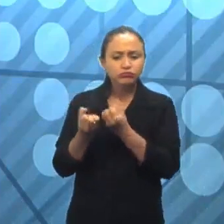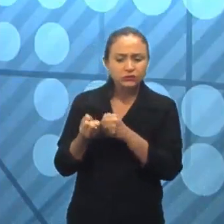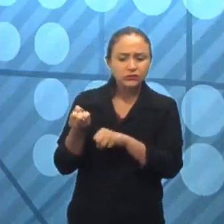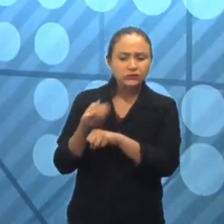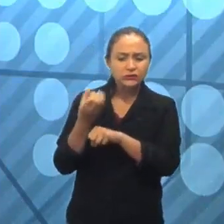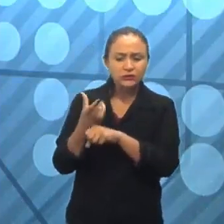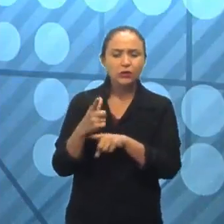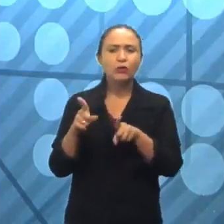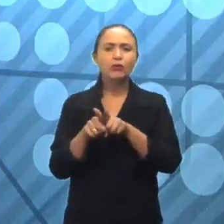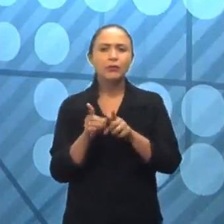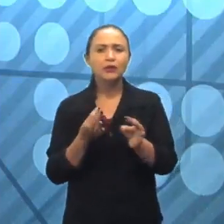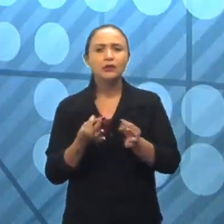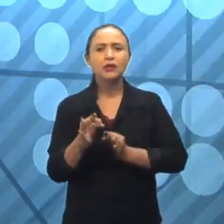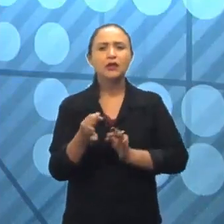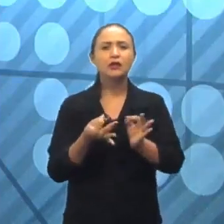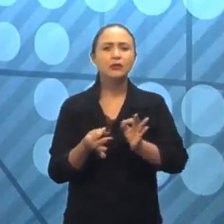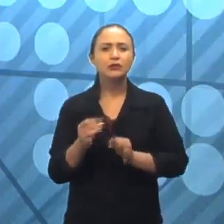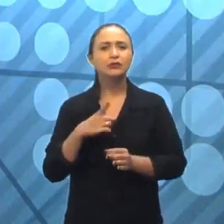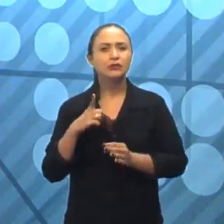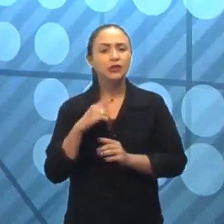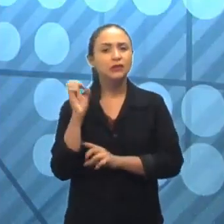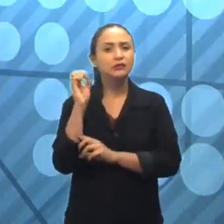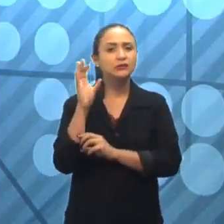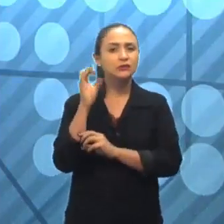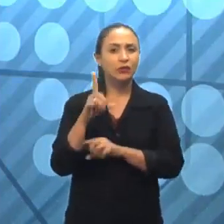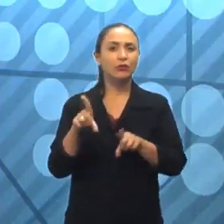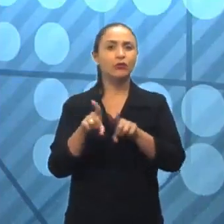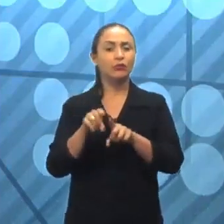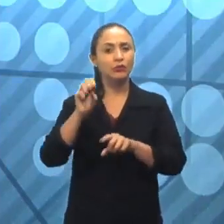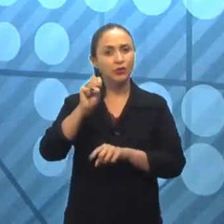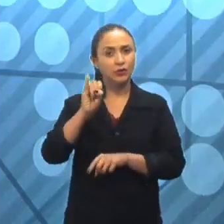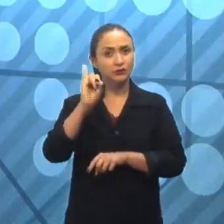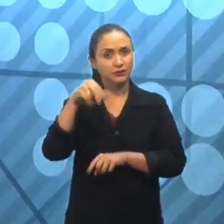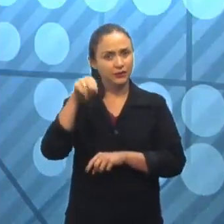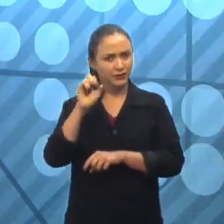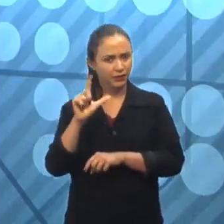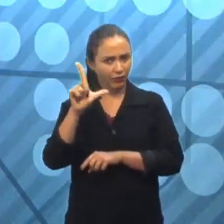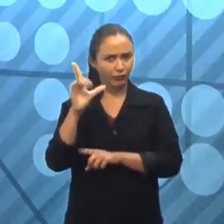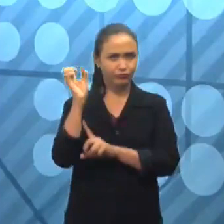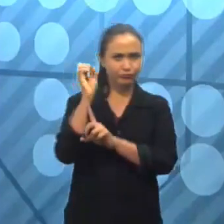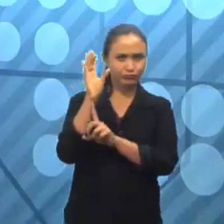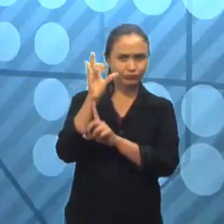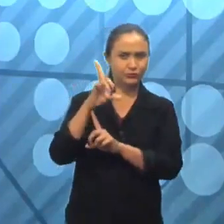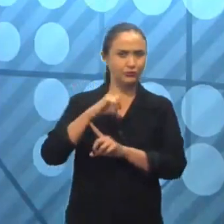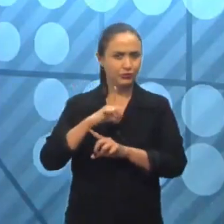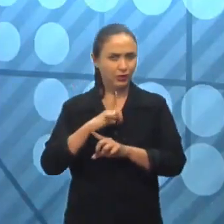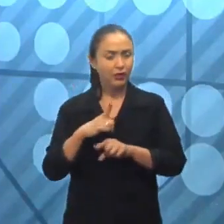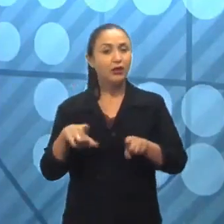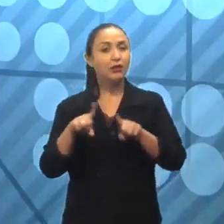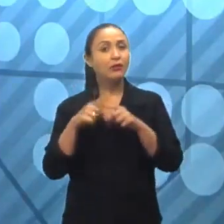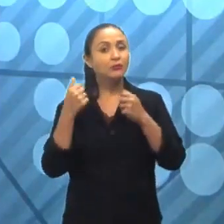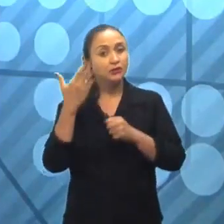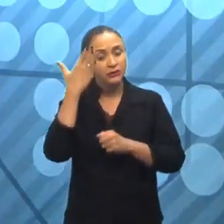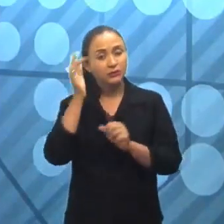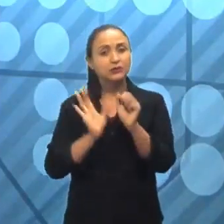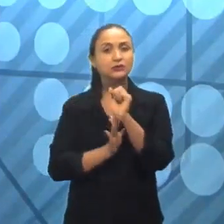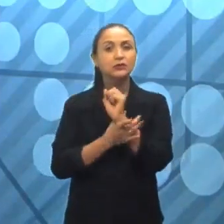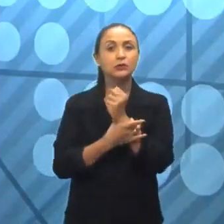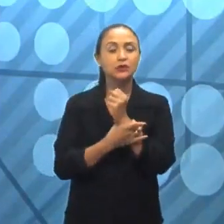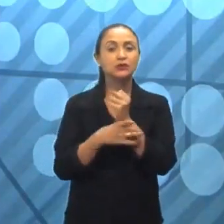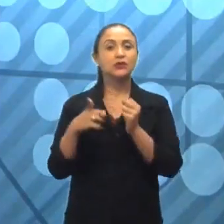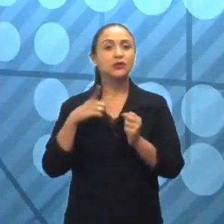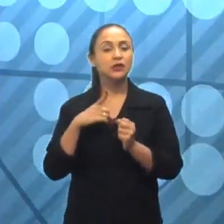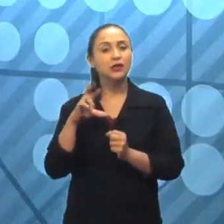parte de filtragem. Depois você precisa saber como proteger o sinal, por exemplo, que é um assunto de segurança de redes,